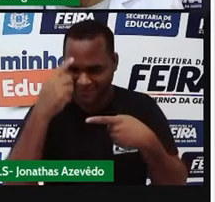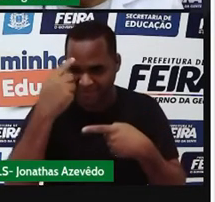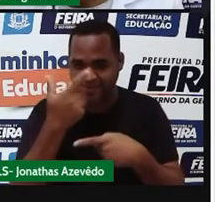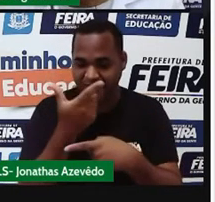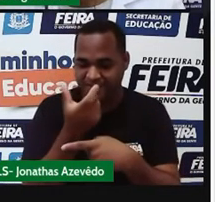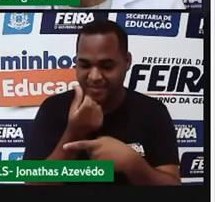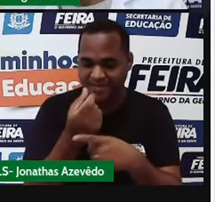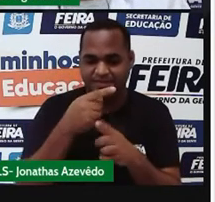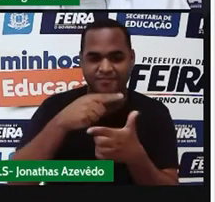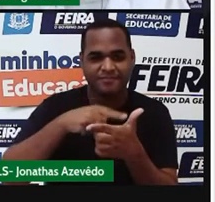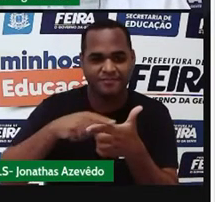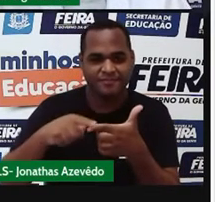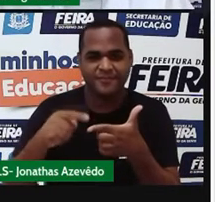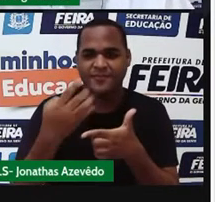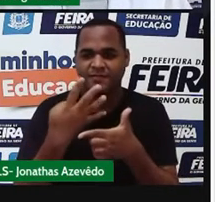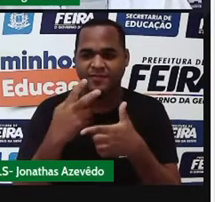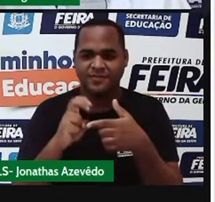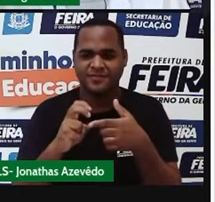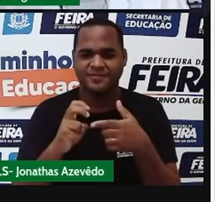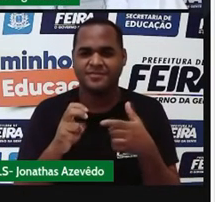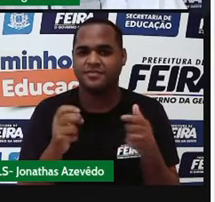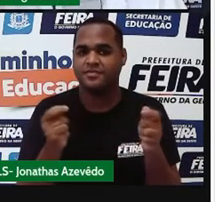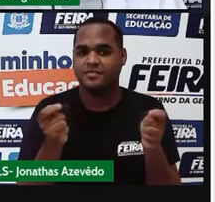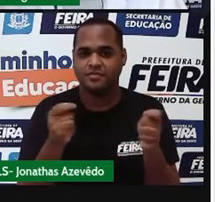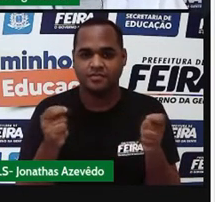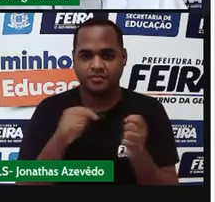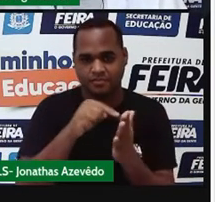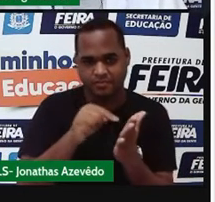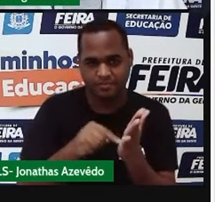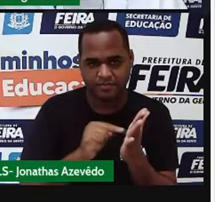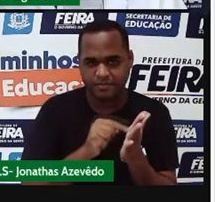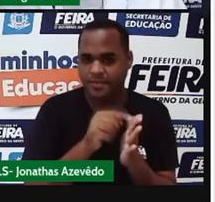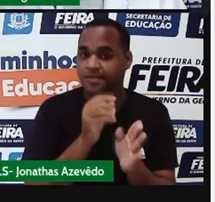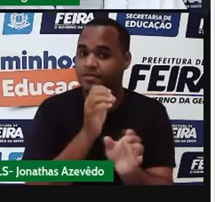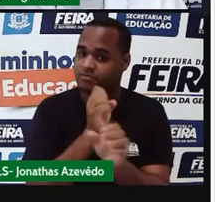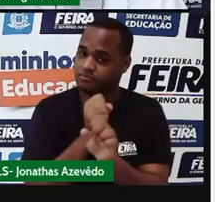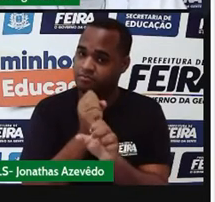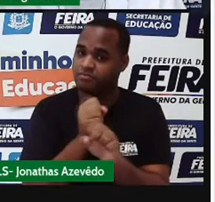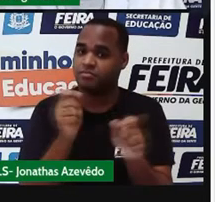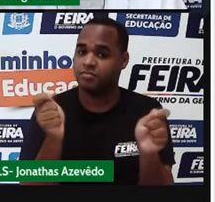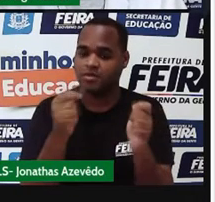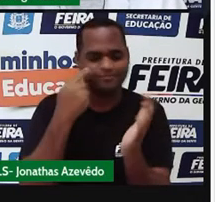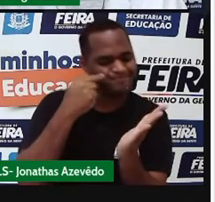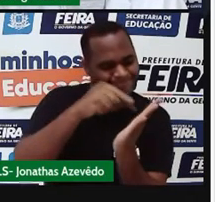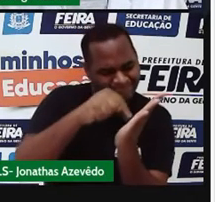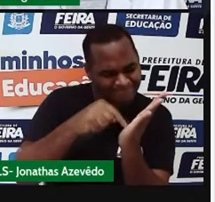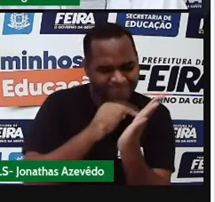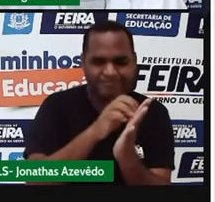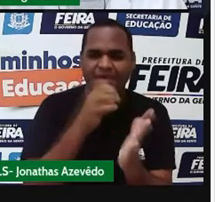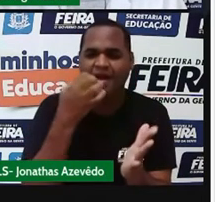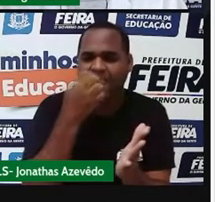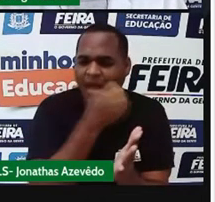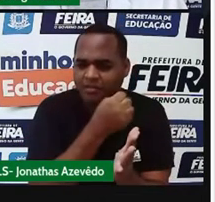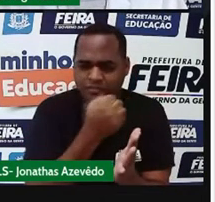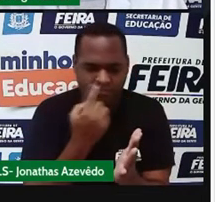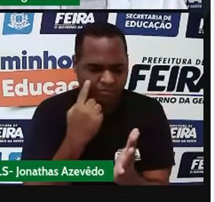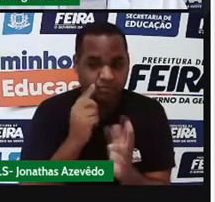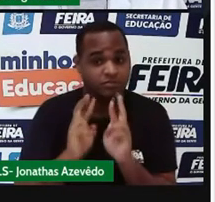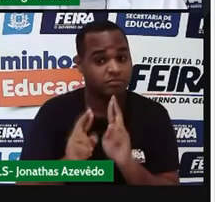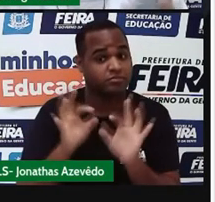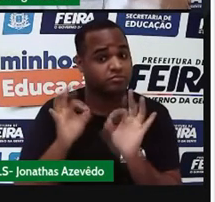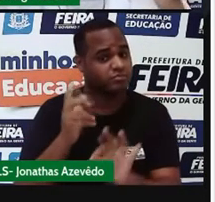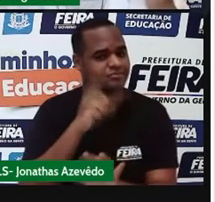45 é bom esse daí vamos usar uma calculadora asinha para a gente ser um pouquinho mais rápido